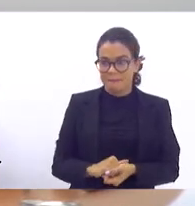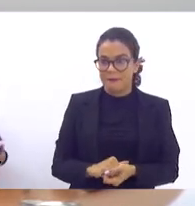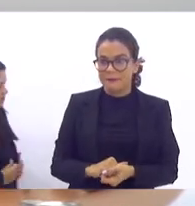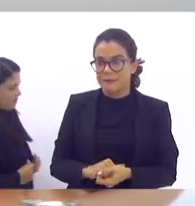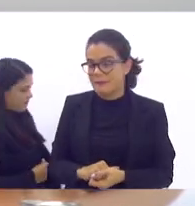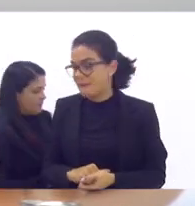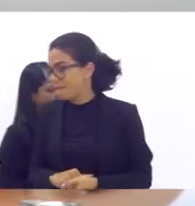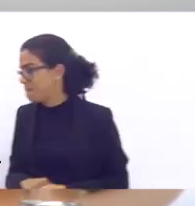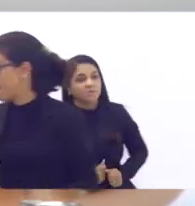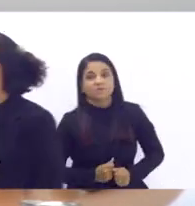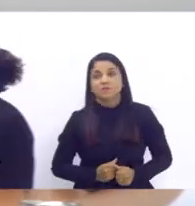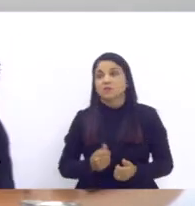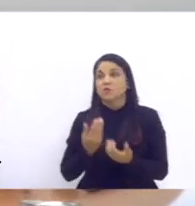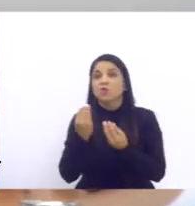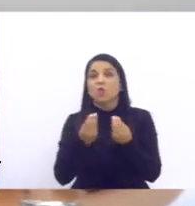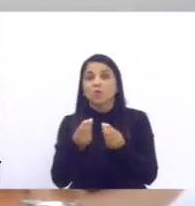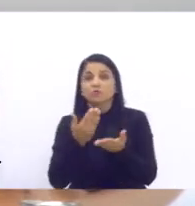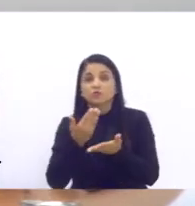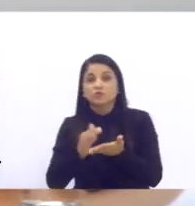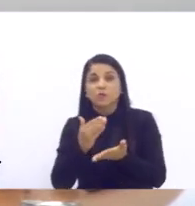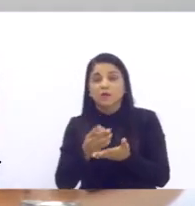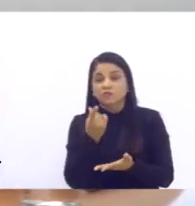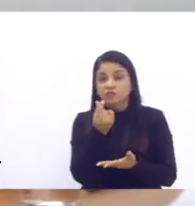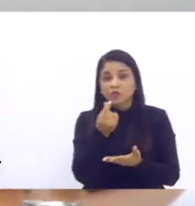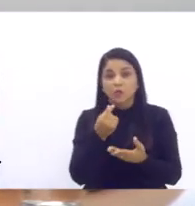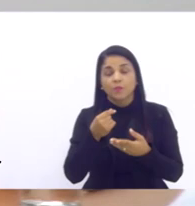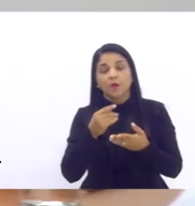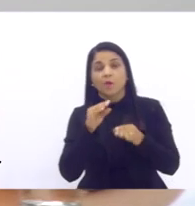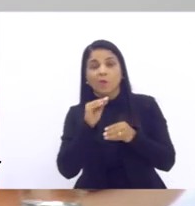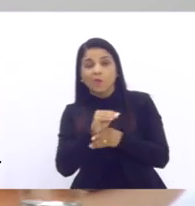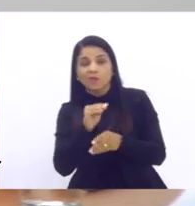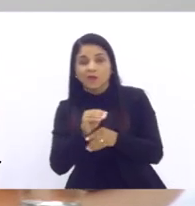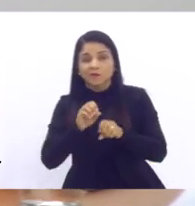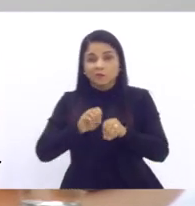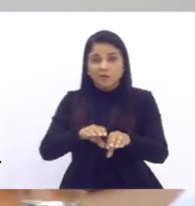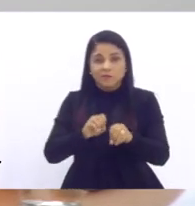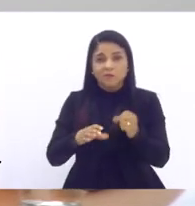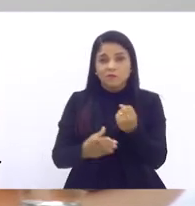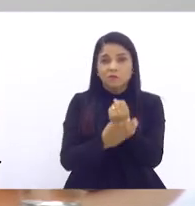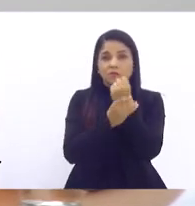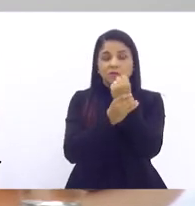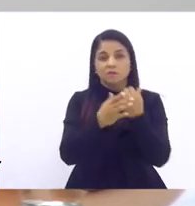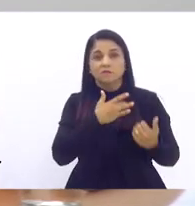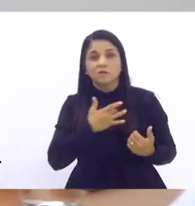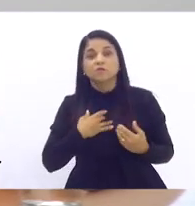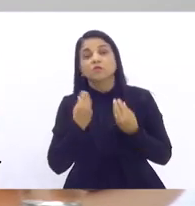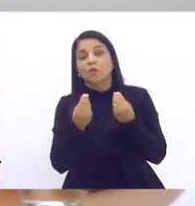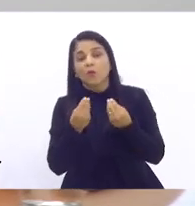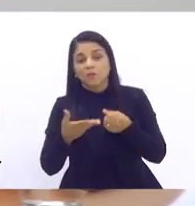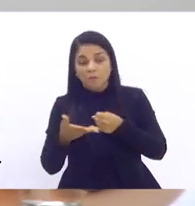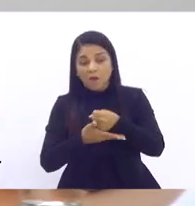sobrar dinheiro para cuidar de saúde e segurança e educação que é a base de qualquer sociedade